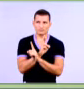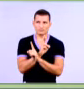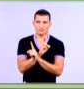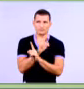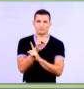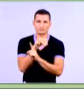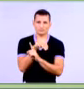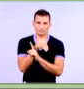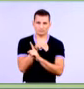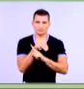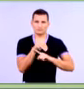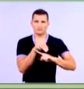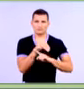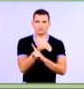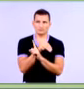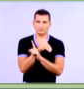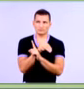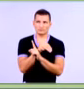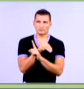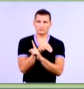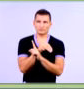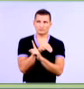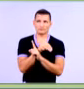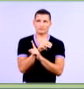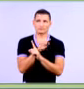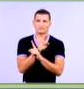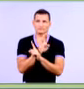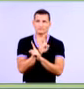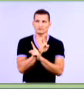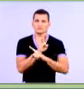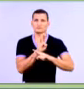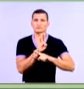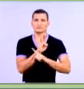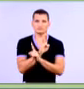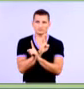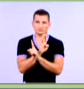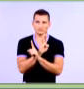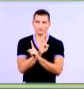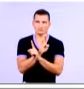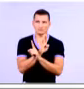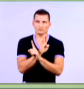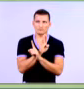do M e finalmente do B. Né?